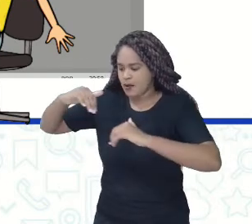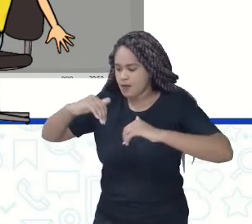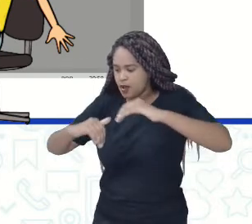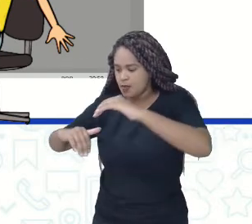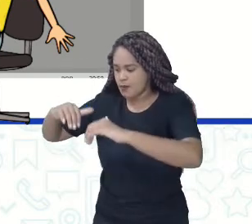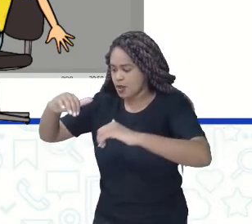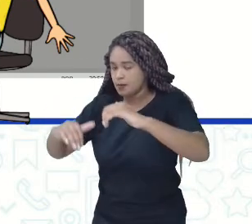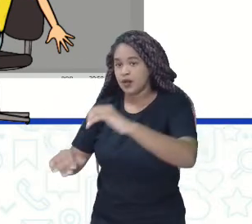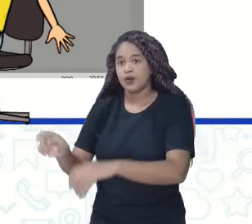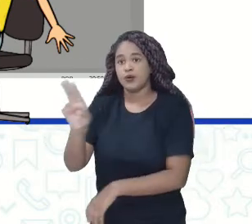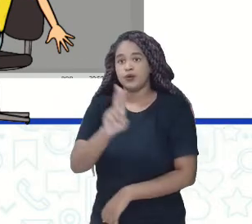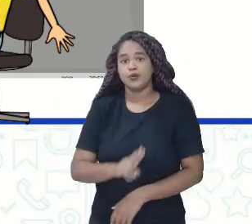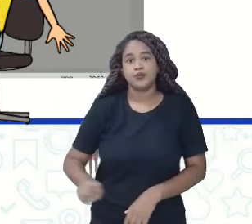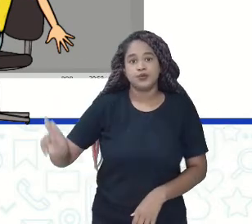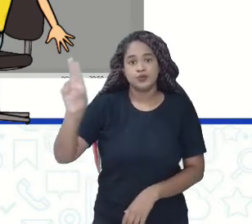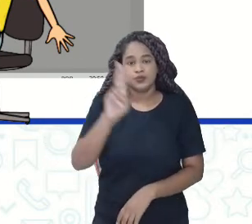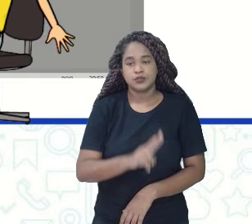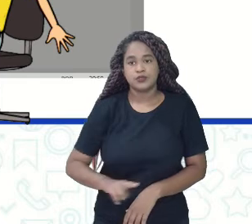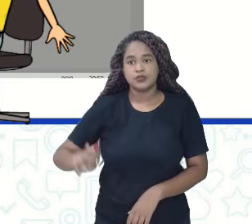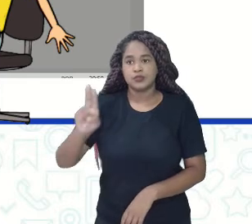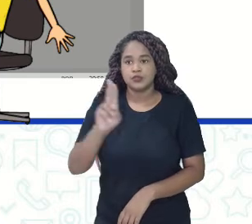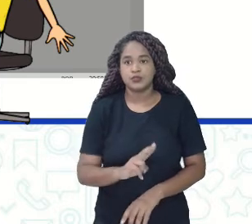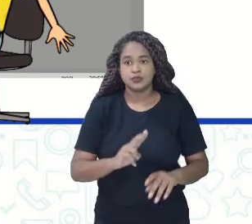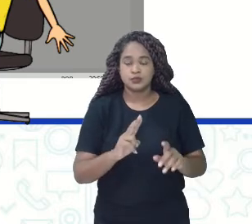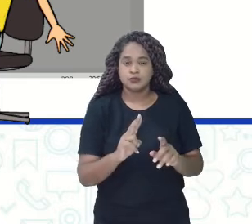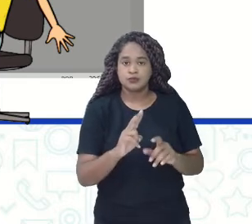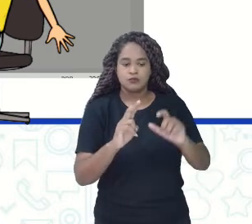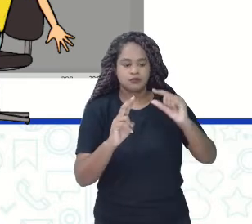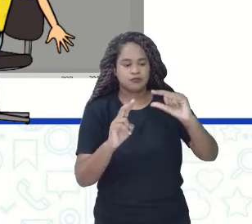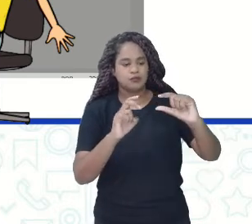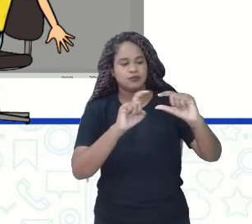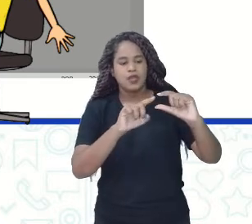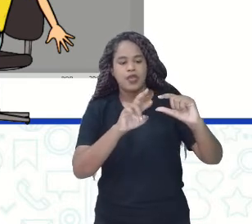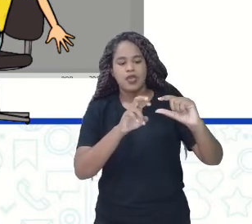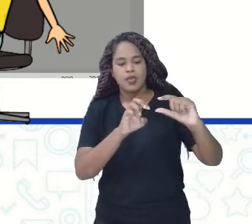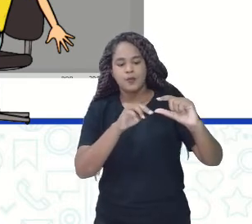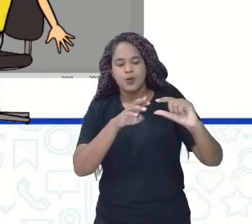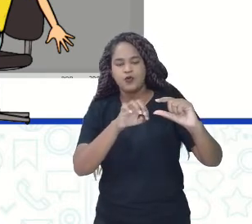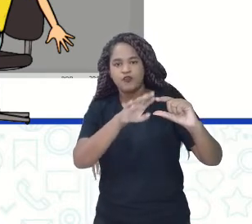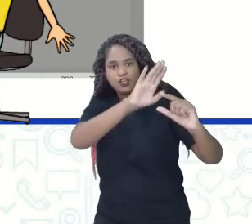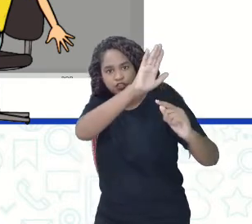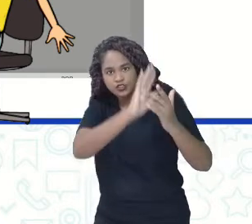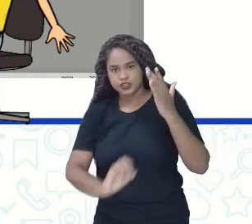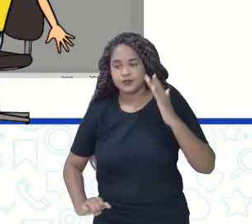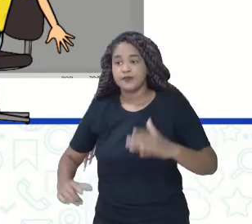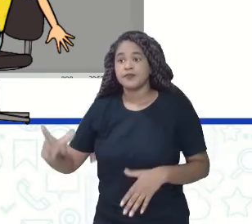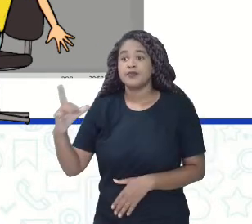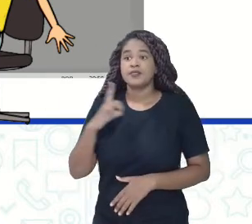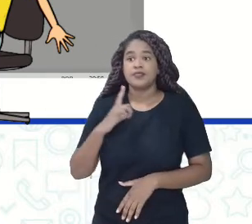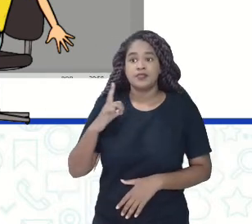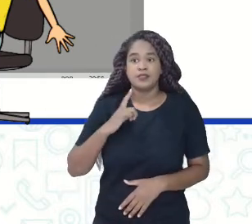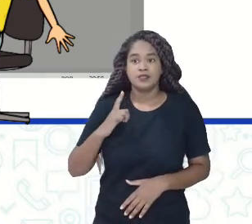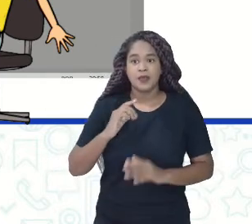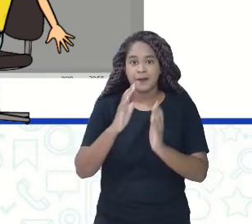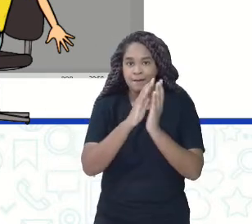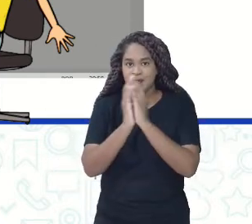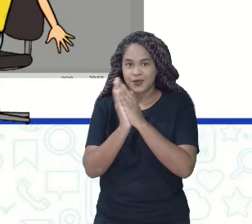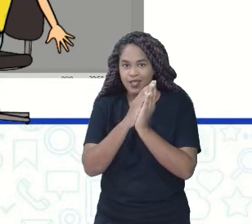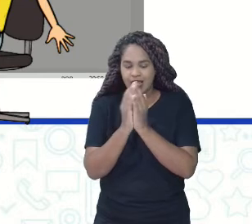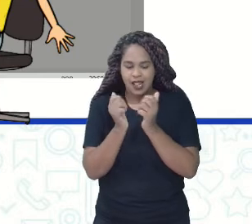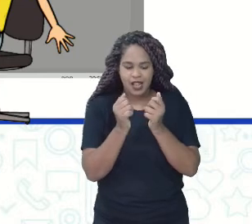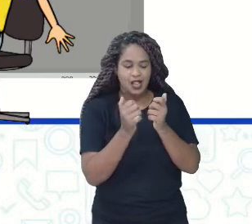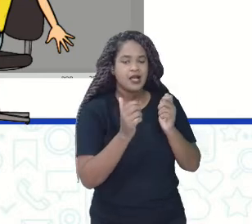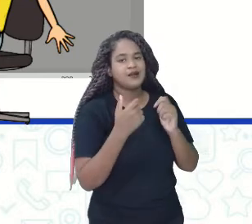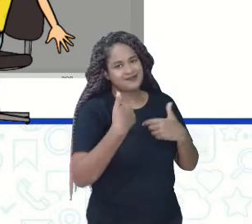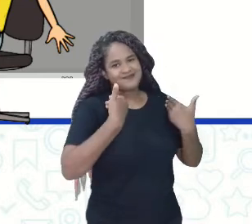bloco remover para fazer isso, para removê-la. E aí tem uma bonequinha com um controle na mão, que sou eu, já fazendo